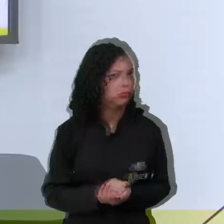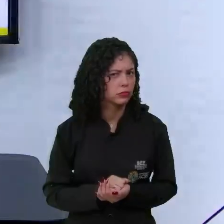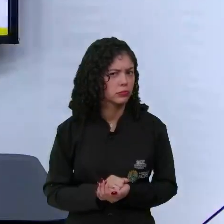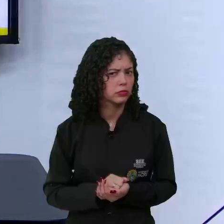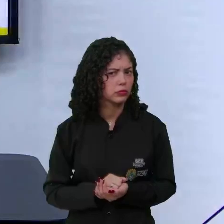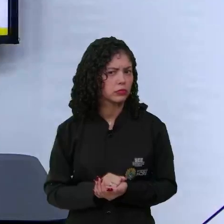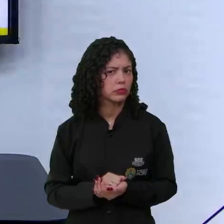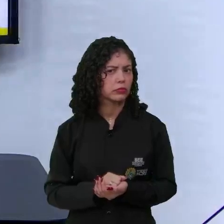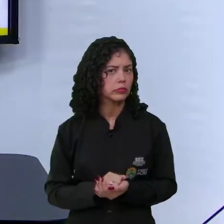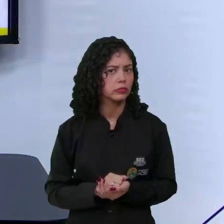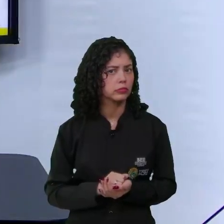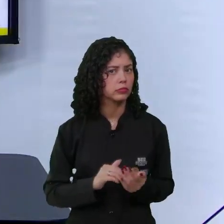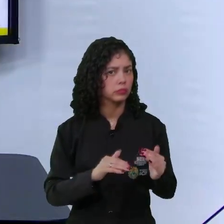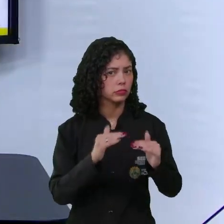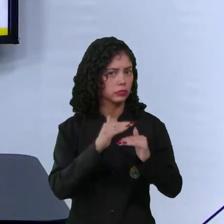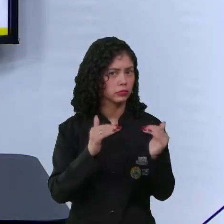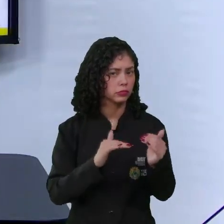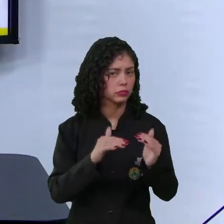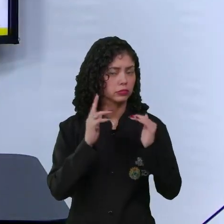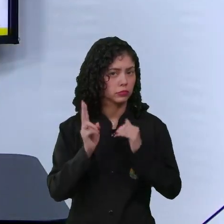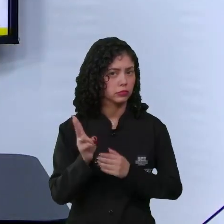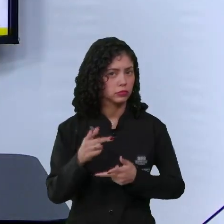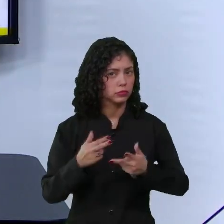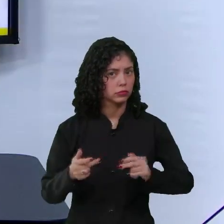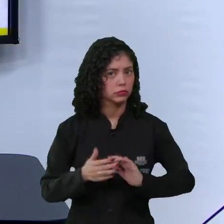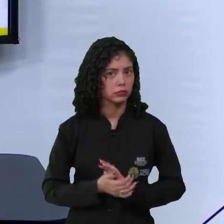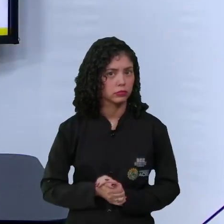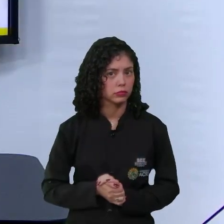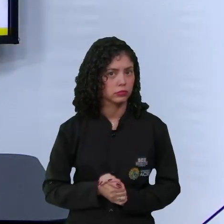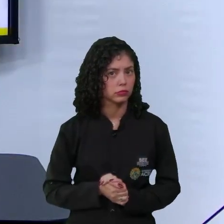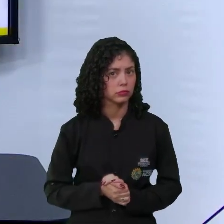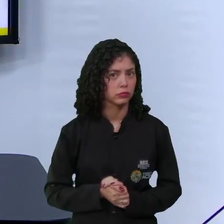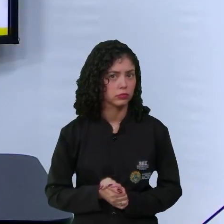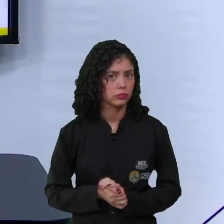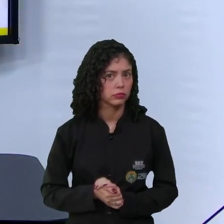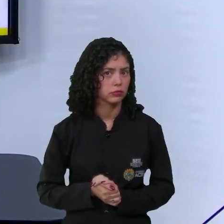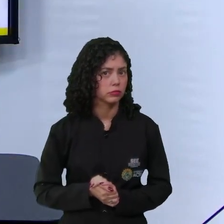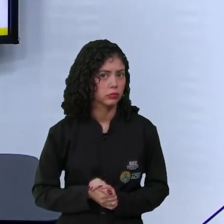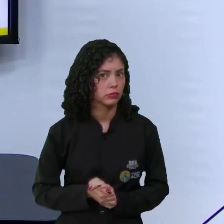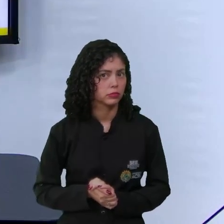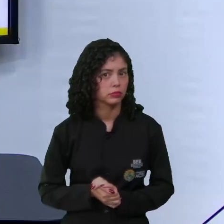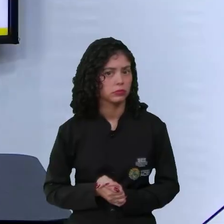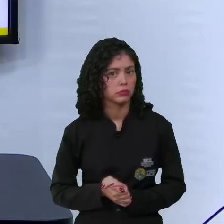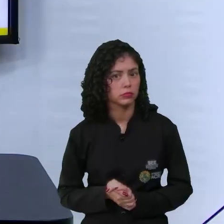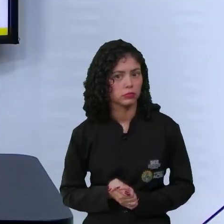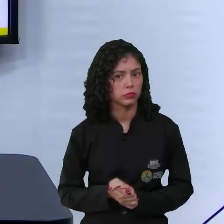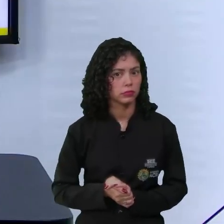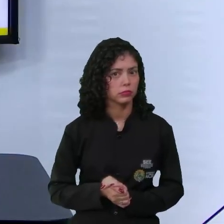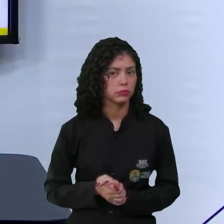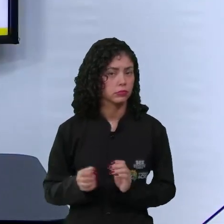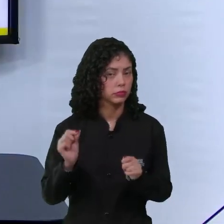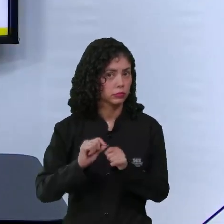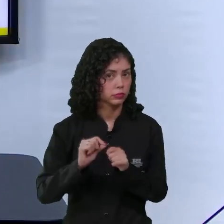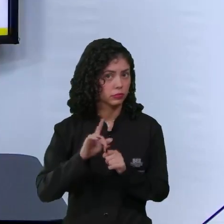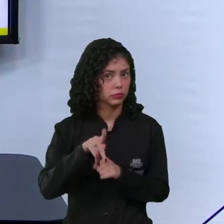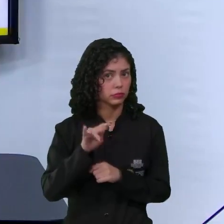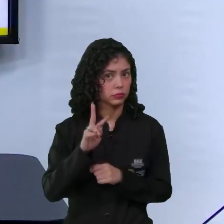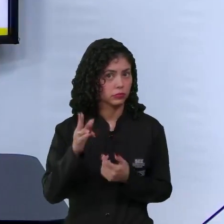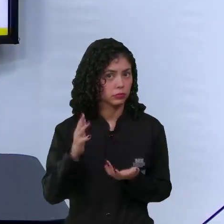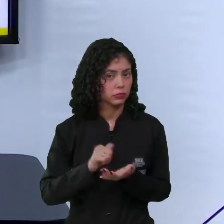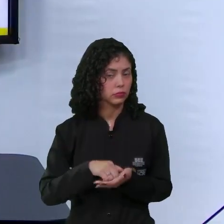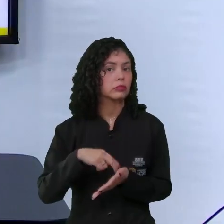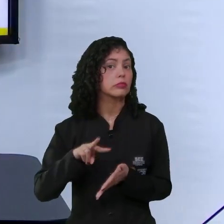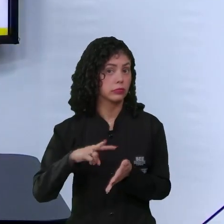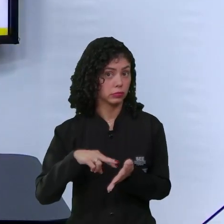quero todo mundo fazendo a mesma coisa. Isso é dança? No TikTok, todo mundo aqui.